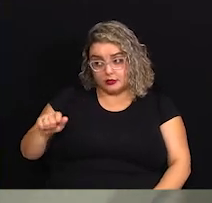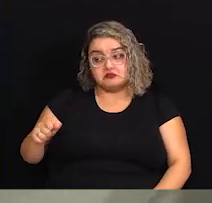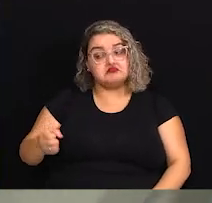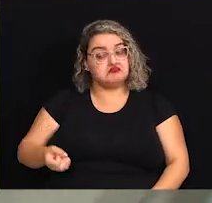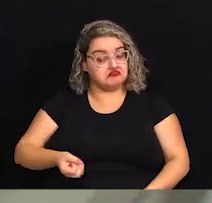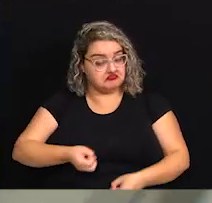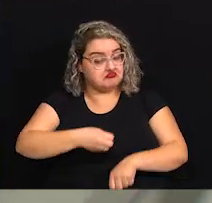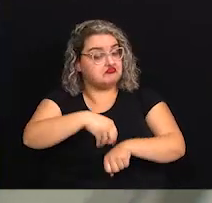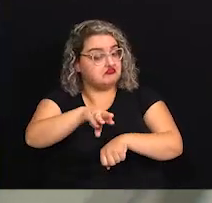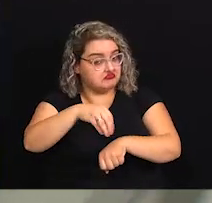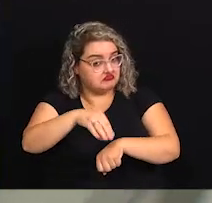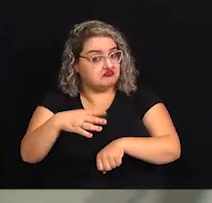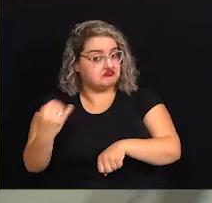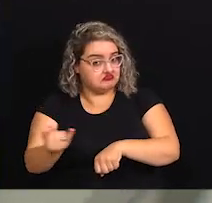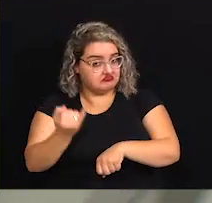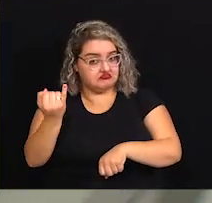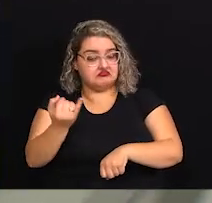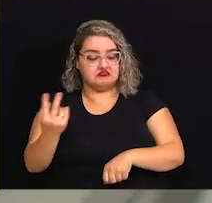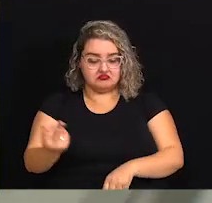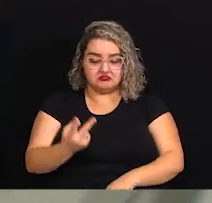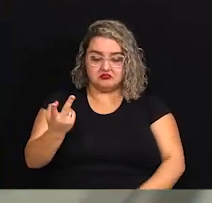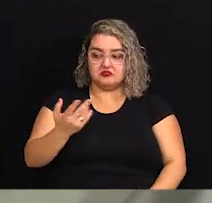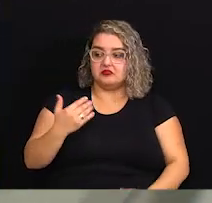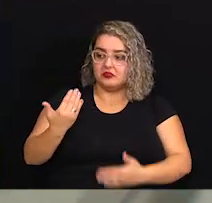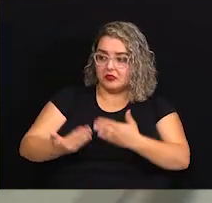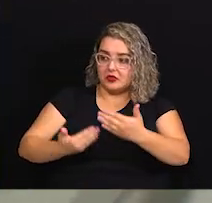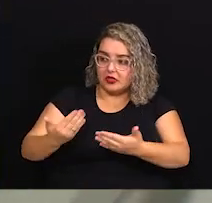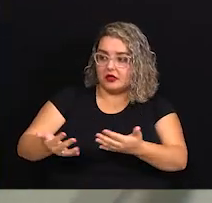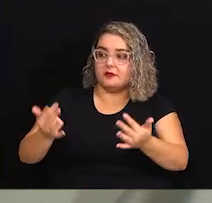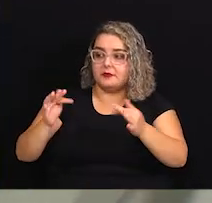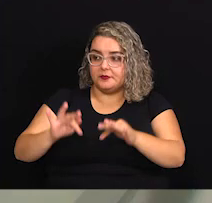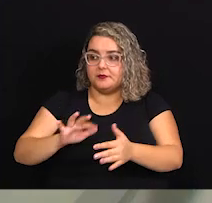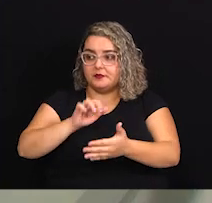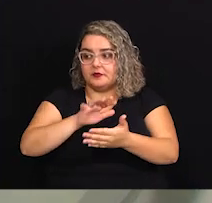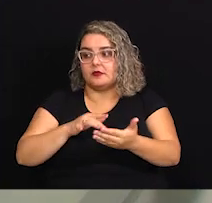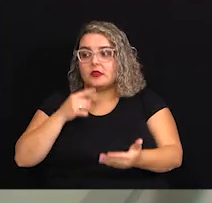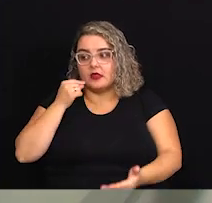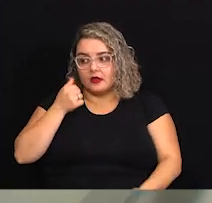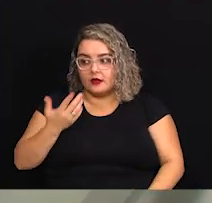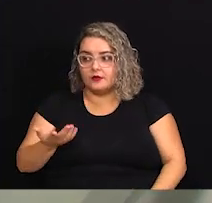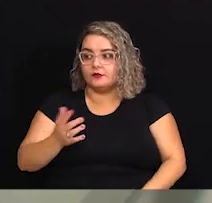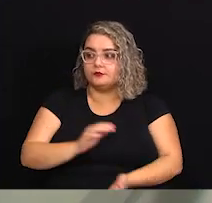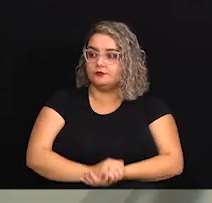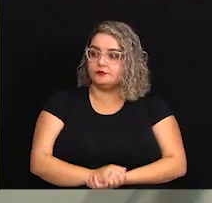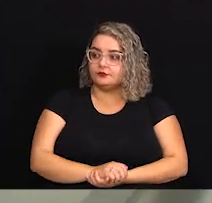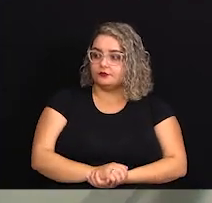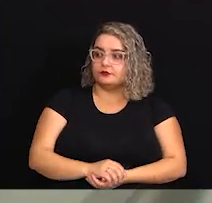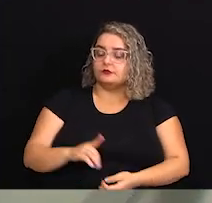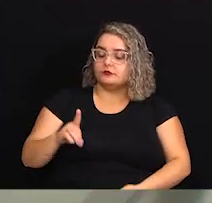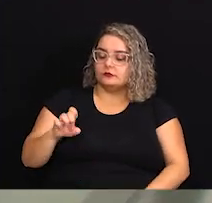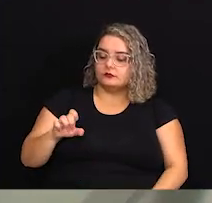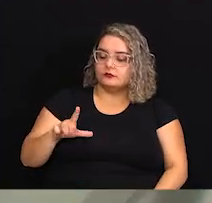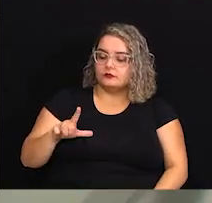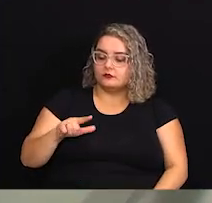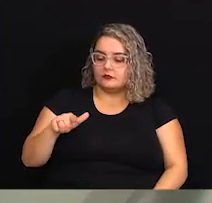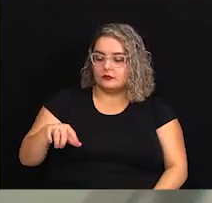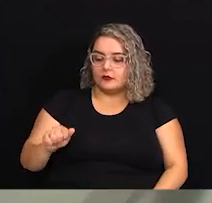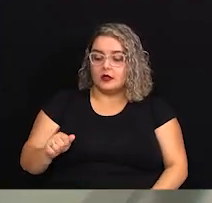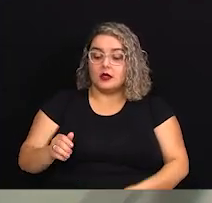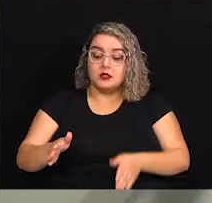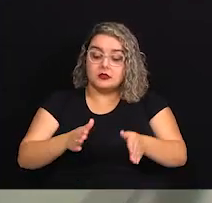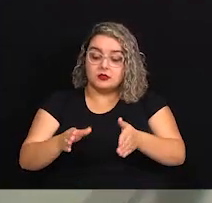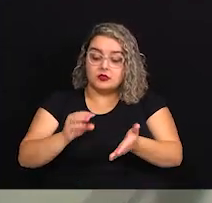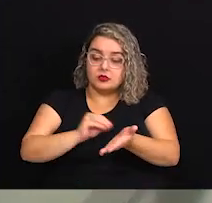valiosas aqui, bem interessantes. A gente já está caminhando aqui para o final do Na Ponta do Lápis. Delza, eu deixo esse